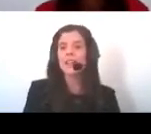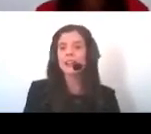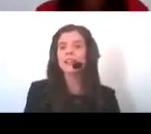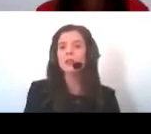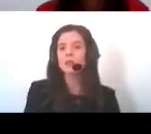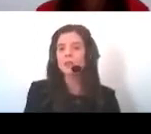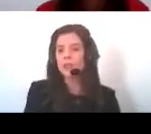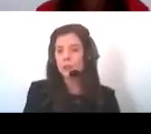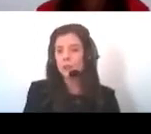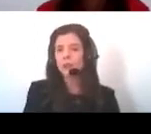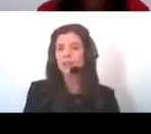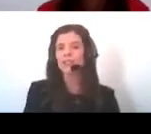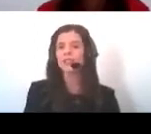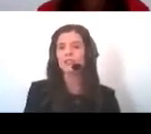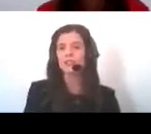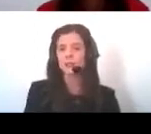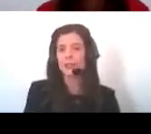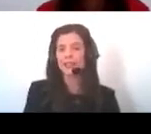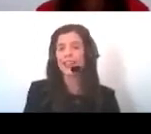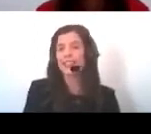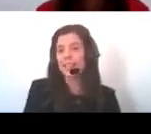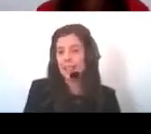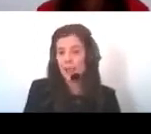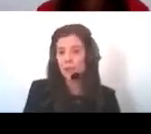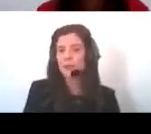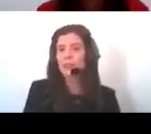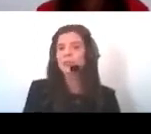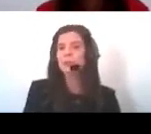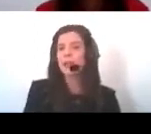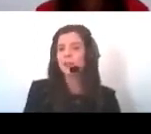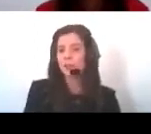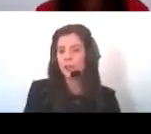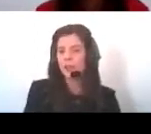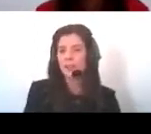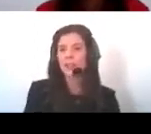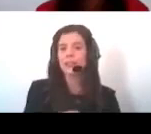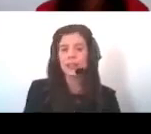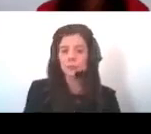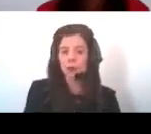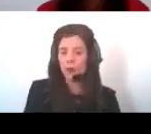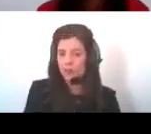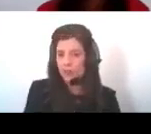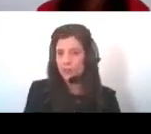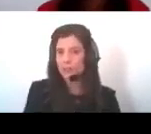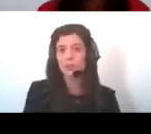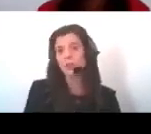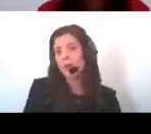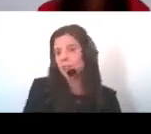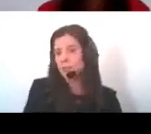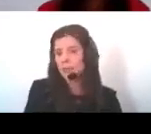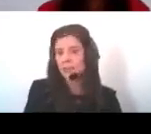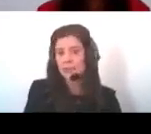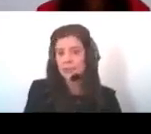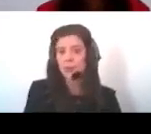se essa construção que eu desejo executar, ela é legal, se o espaço que eu vou fazer pode ser feito, se não é uma